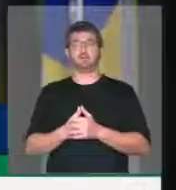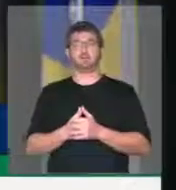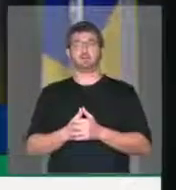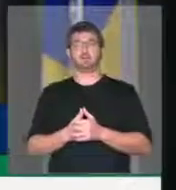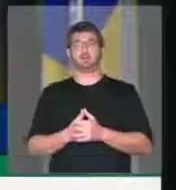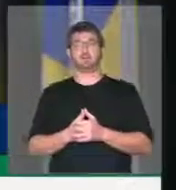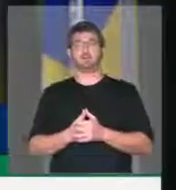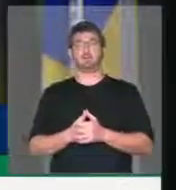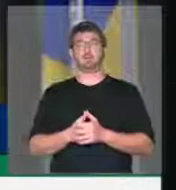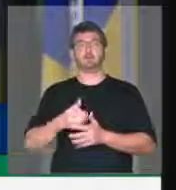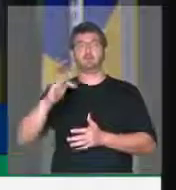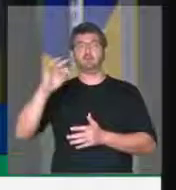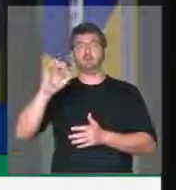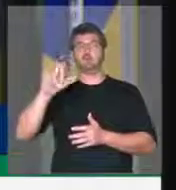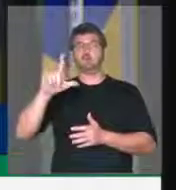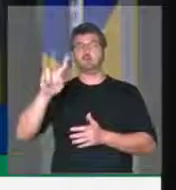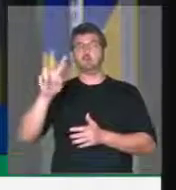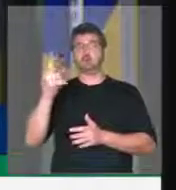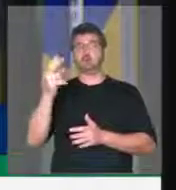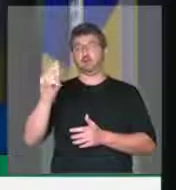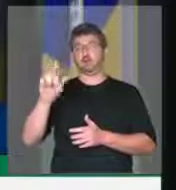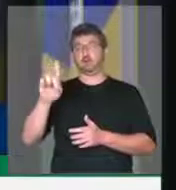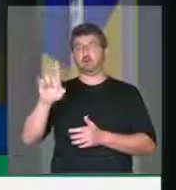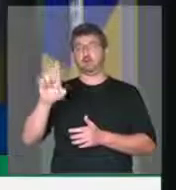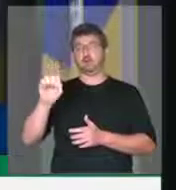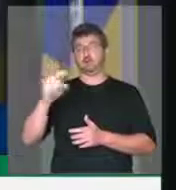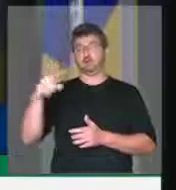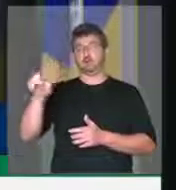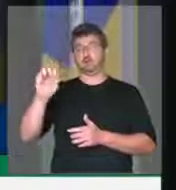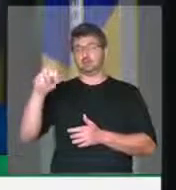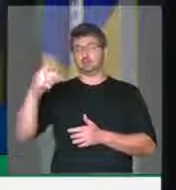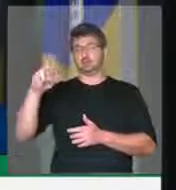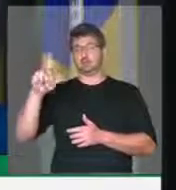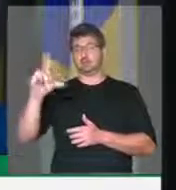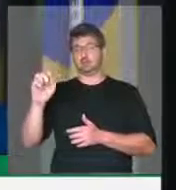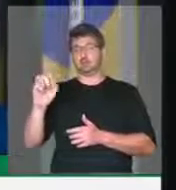na Folha de São Paulo, um artigo de muita importância para